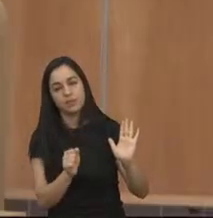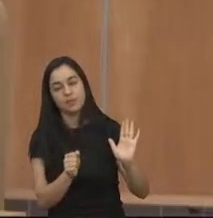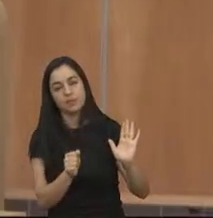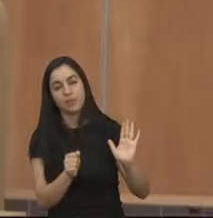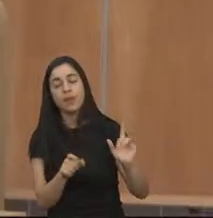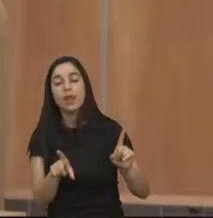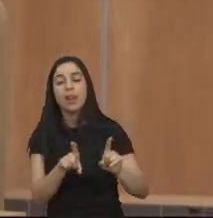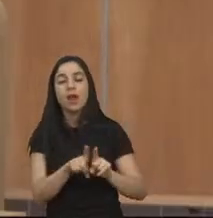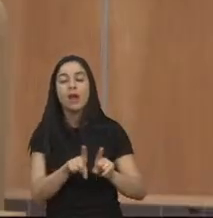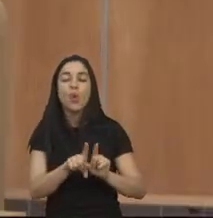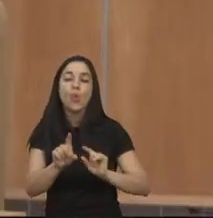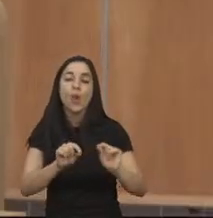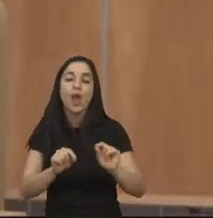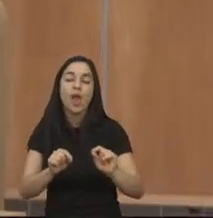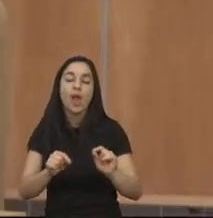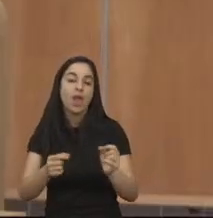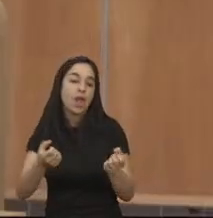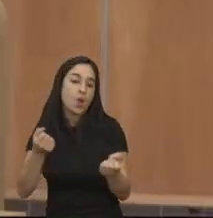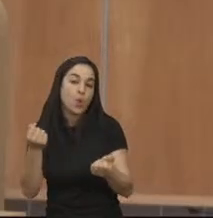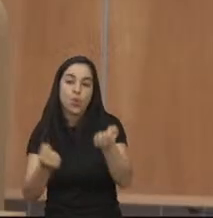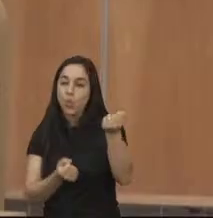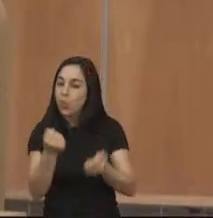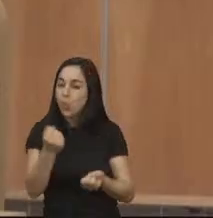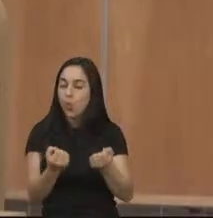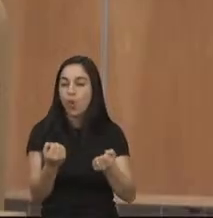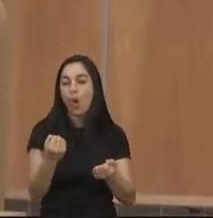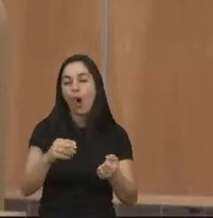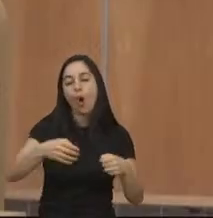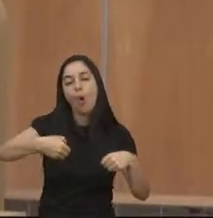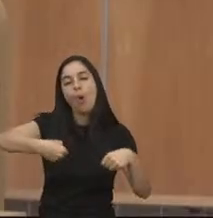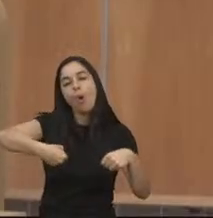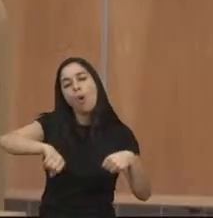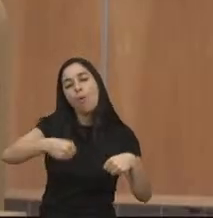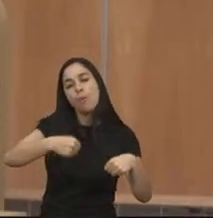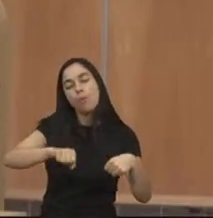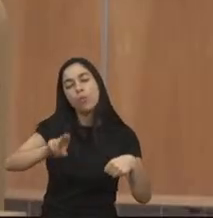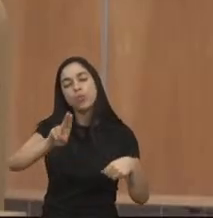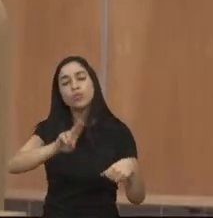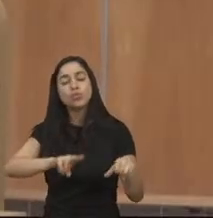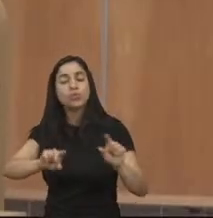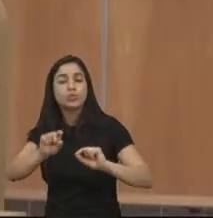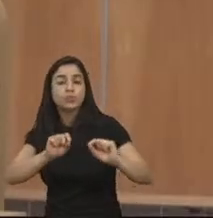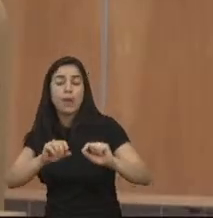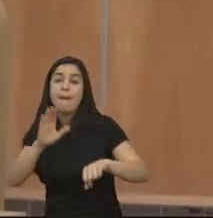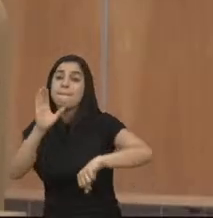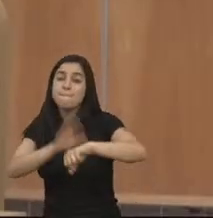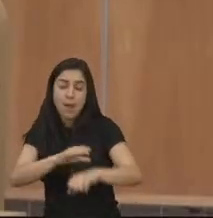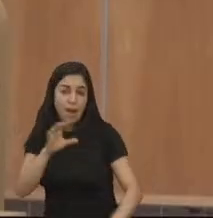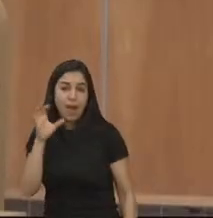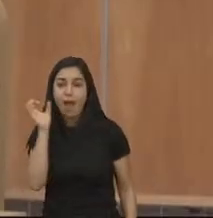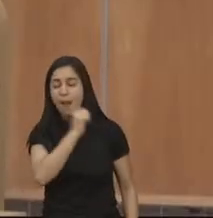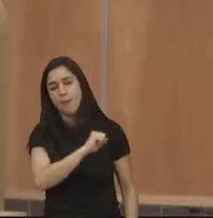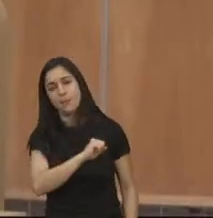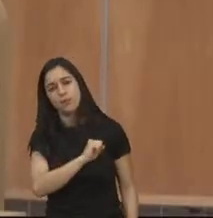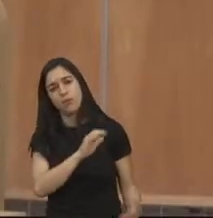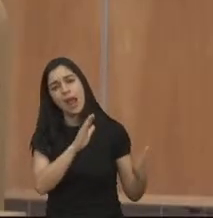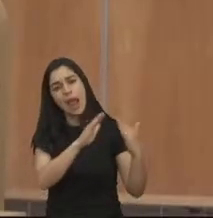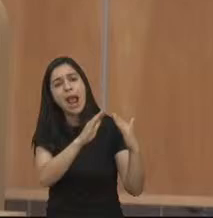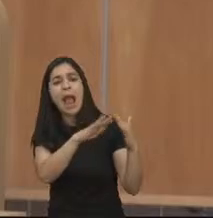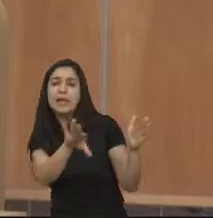usar o nosso carro ou a nossa moto para chegar mais rápido em casa ou no